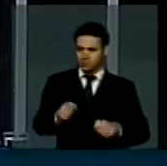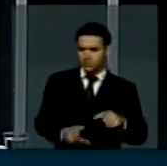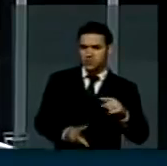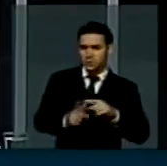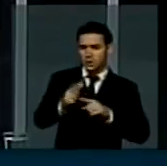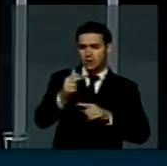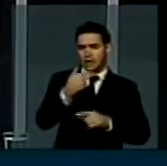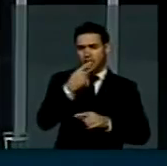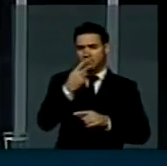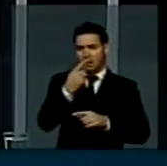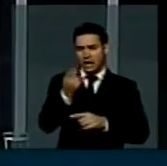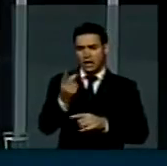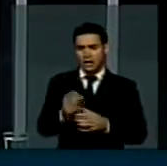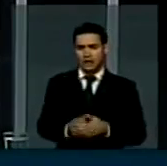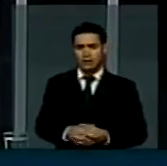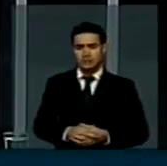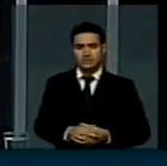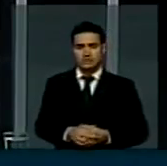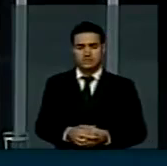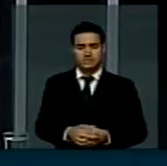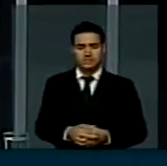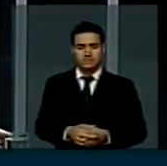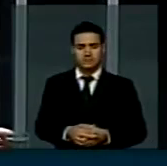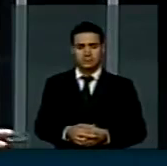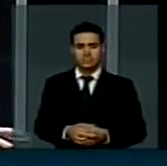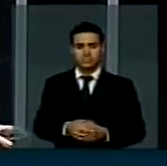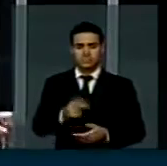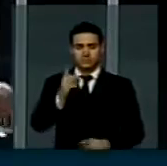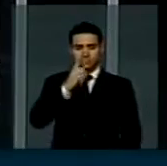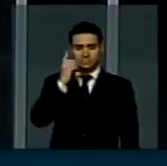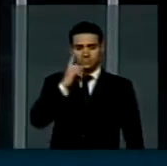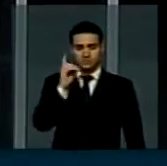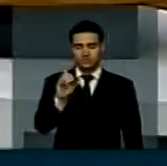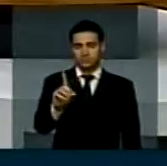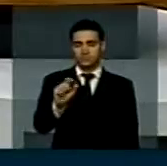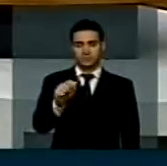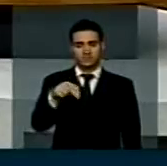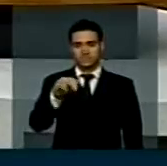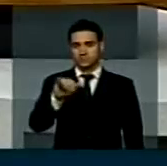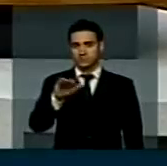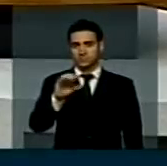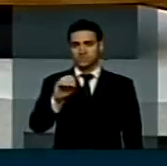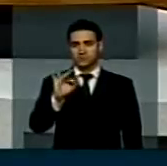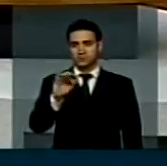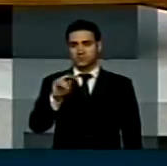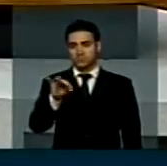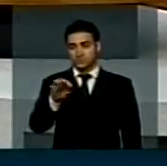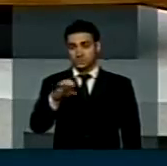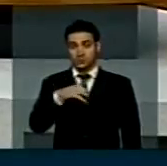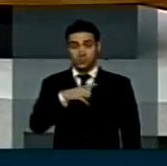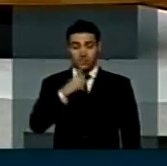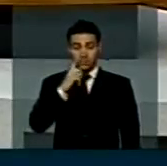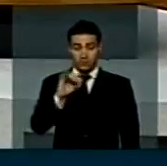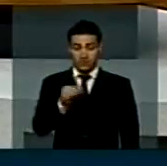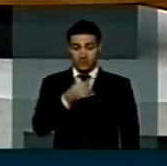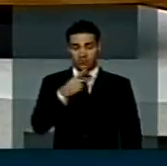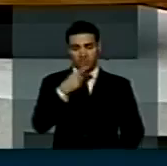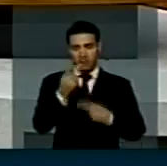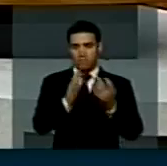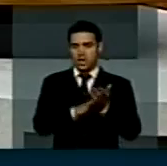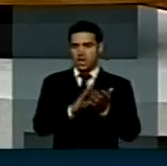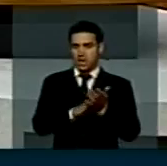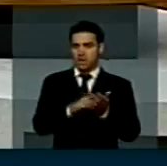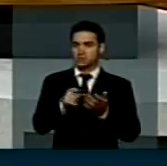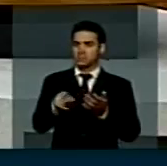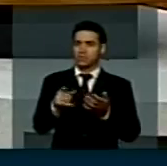deputado? Com todo prazer, deputado Adelins. Deputado Danilo Forte, eu quero aproveitar a oportunidade para elogiar Vossa Excelência